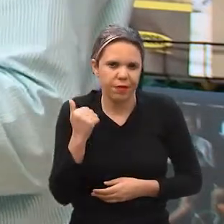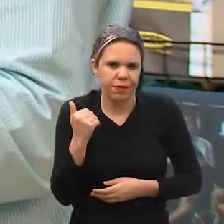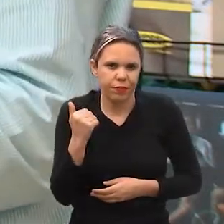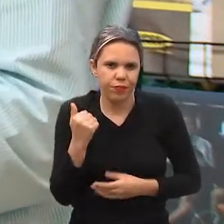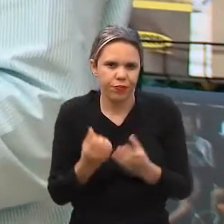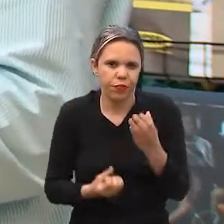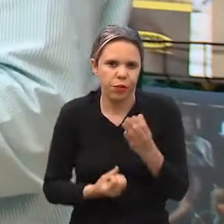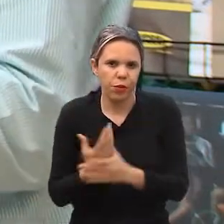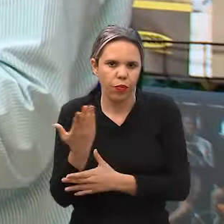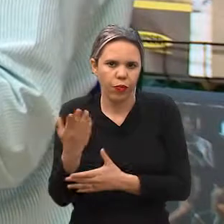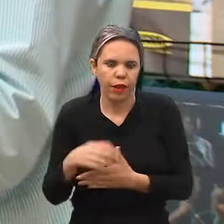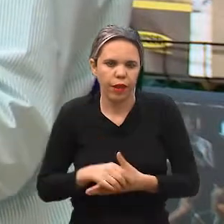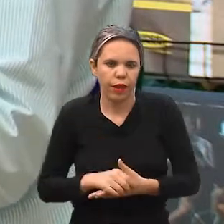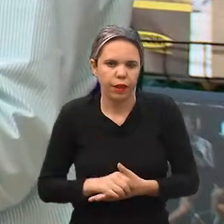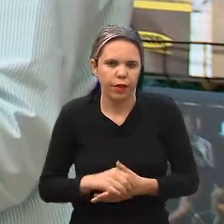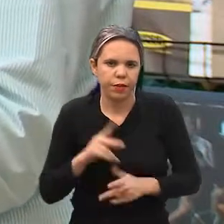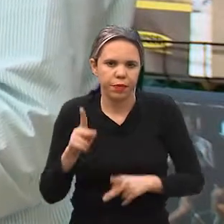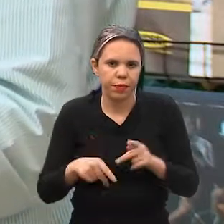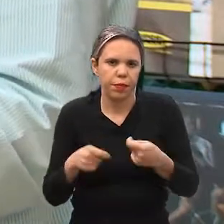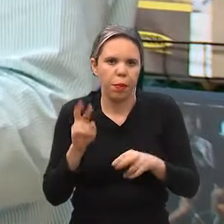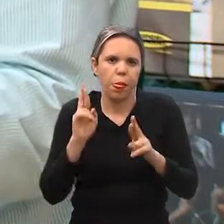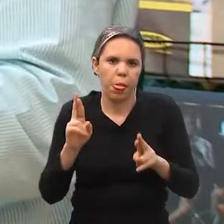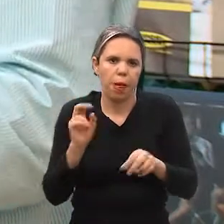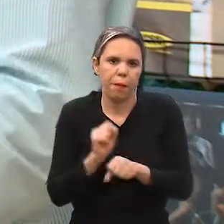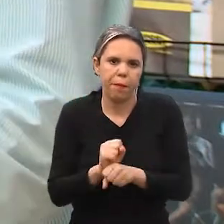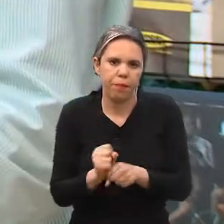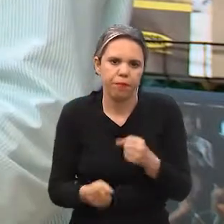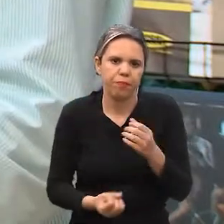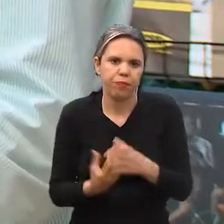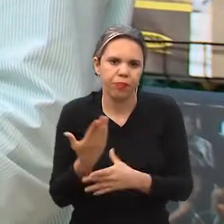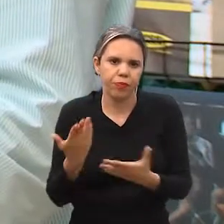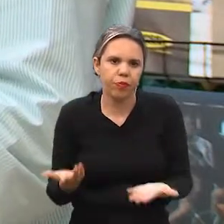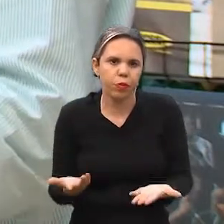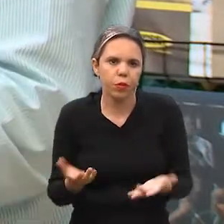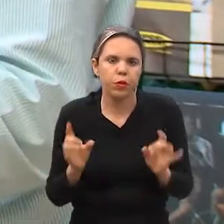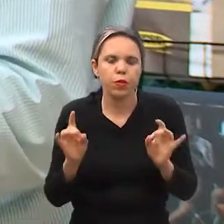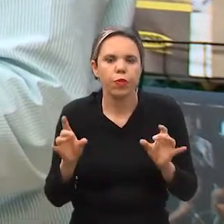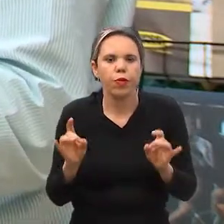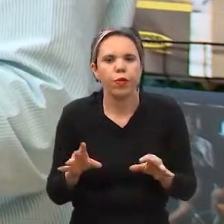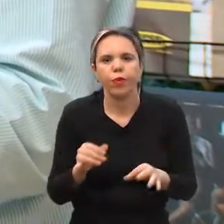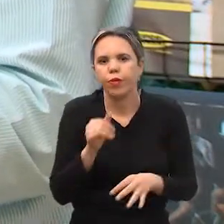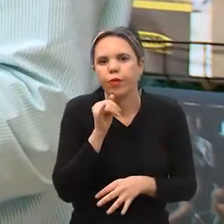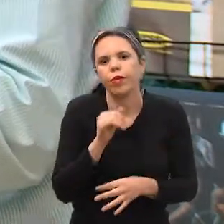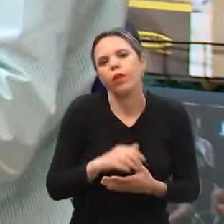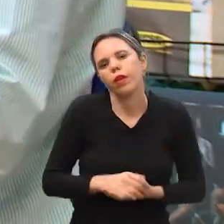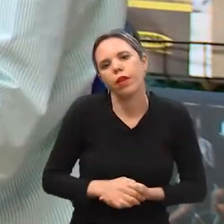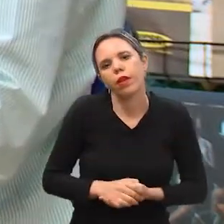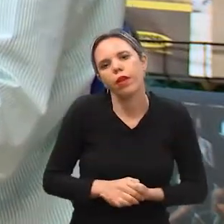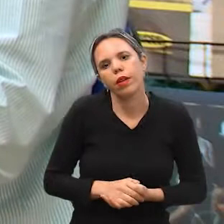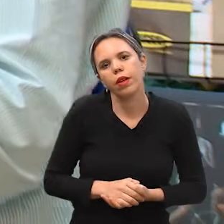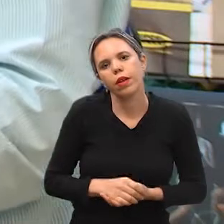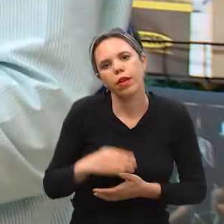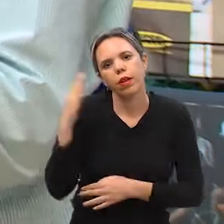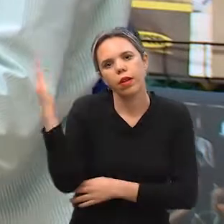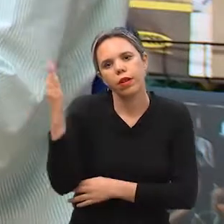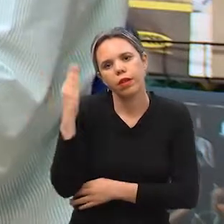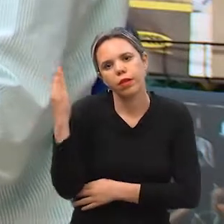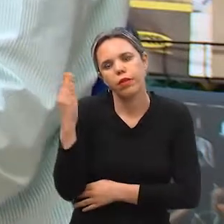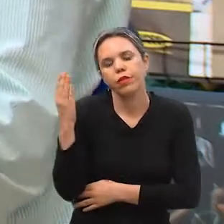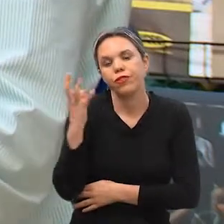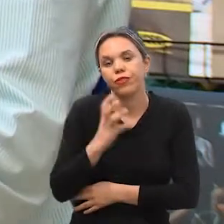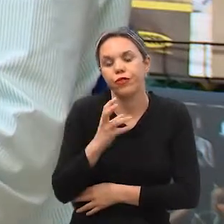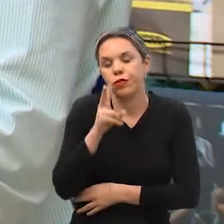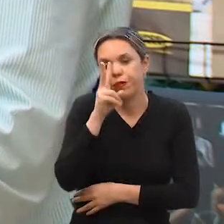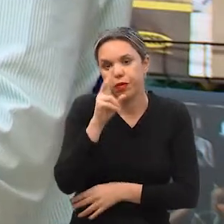está acontecendo, o que elas devem esperar e especialmente em casos de previsão de tempo severo, como que elas